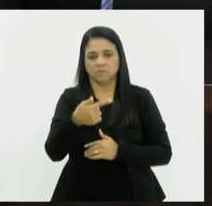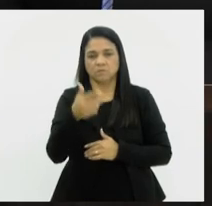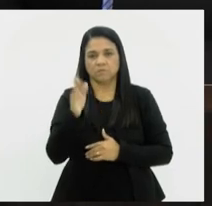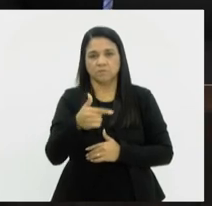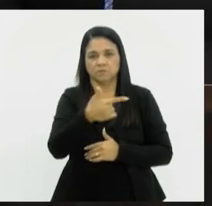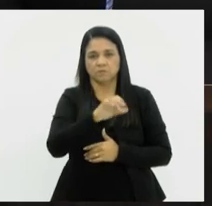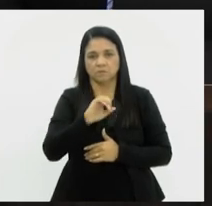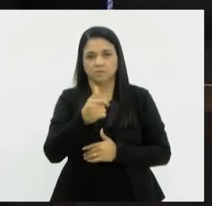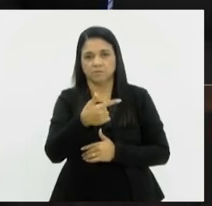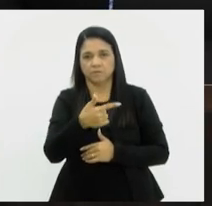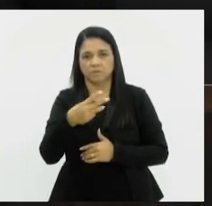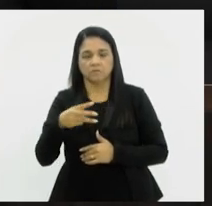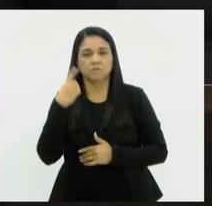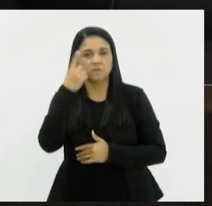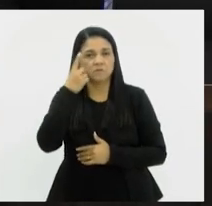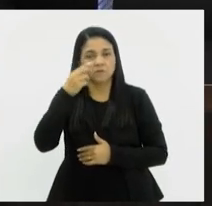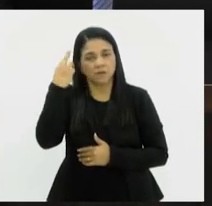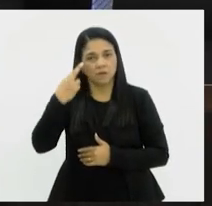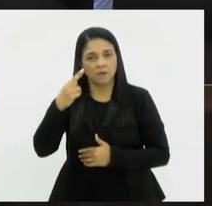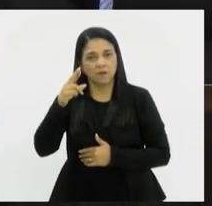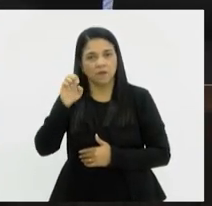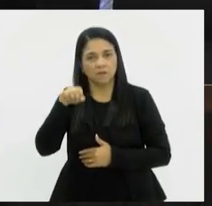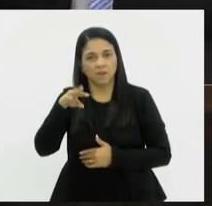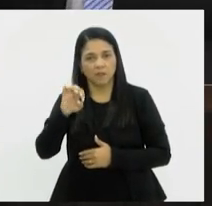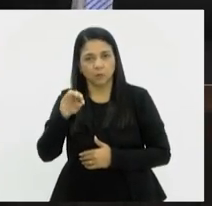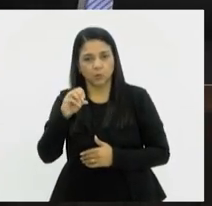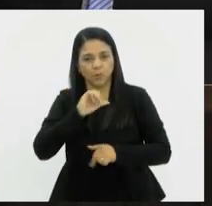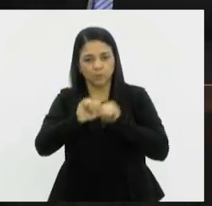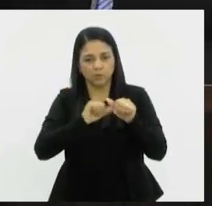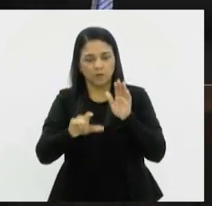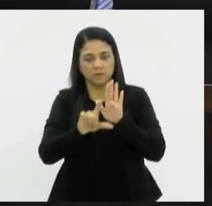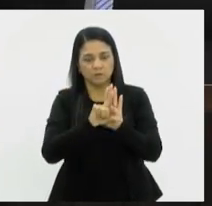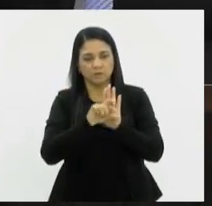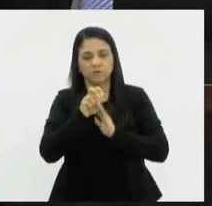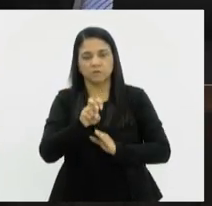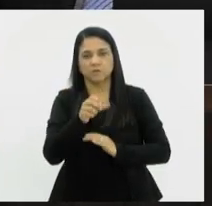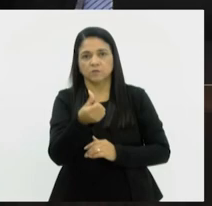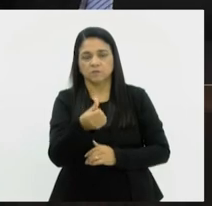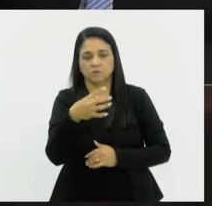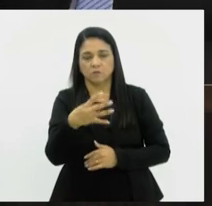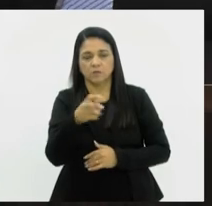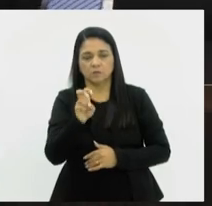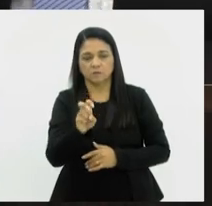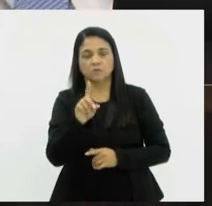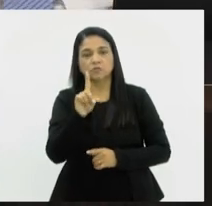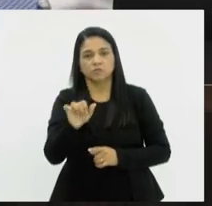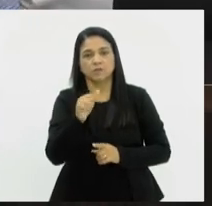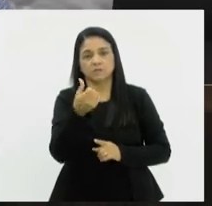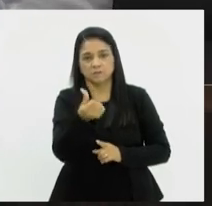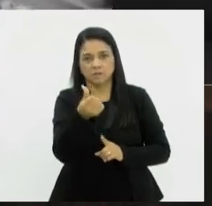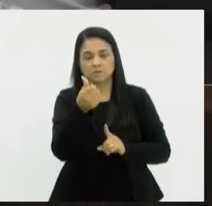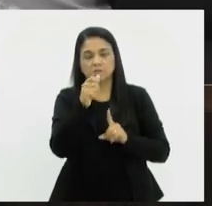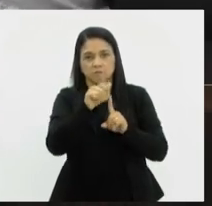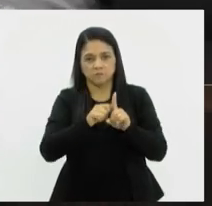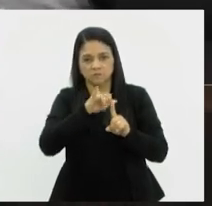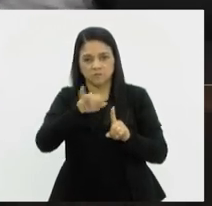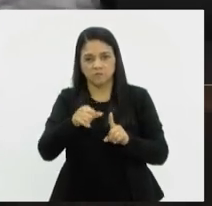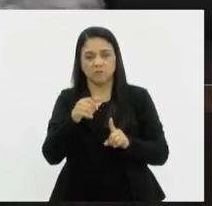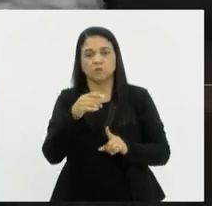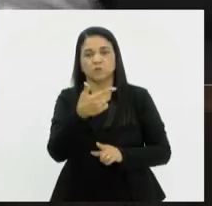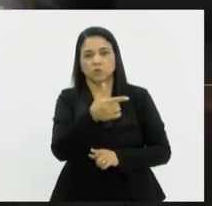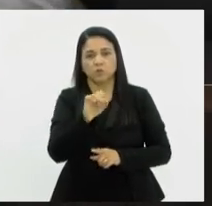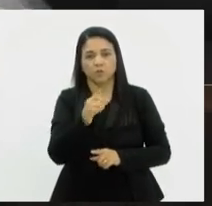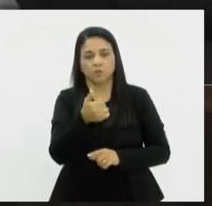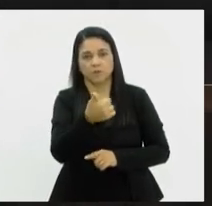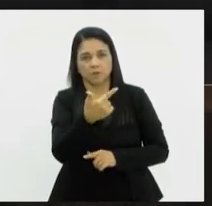1782/2023, de autoria do deputado Renato Machado, que altera a lei número 5.645, de 6 de janeiro de 2010,